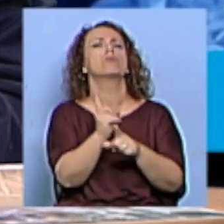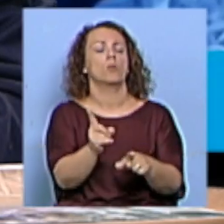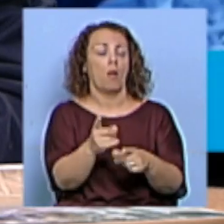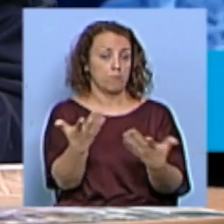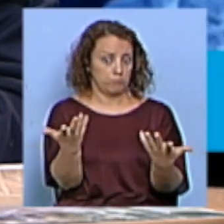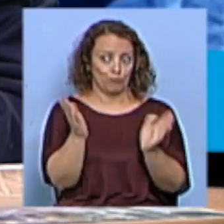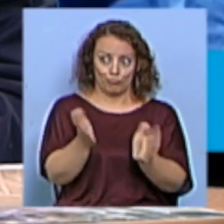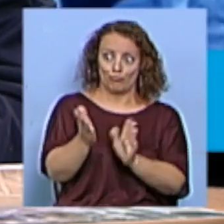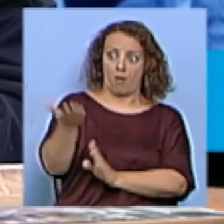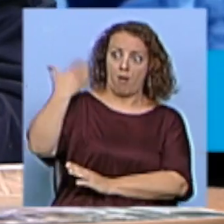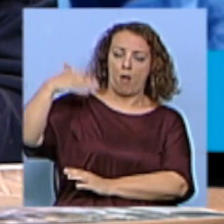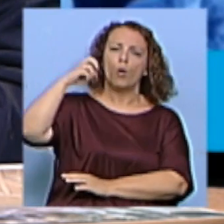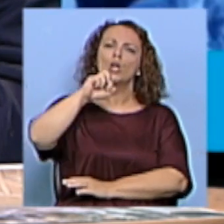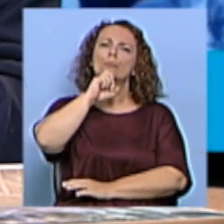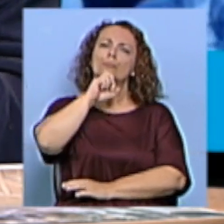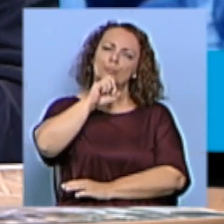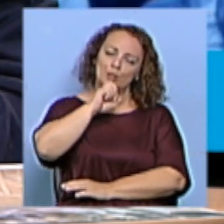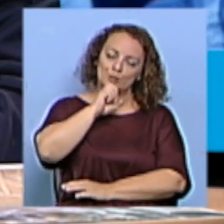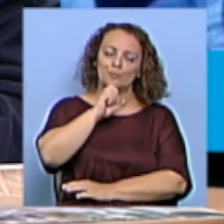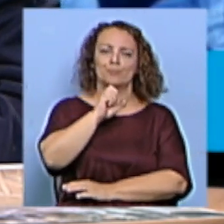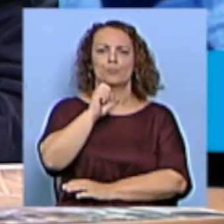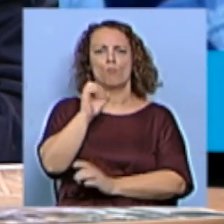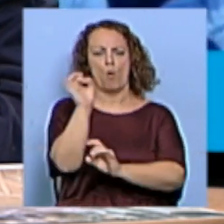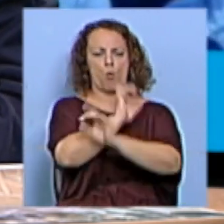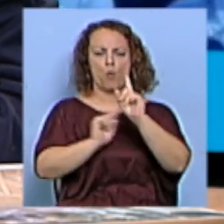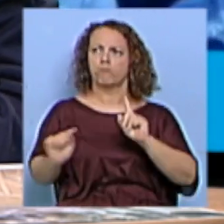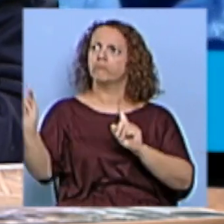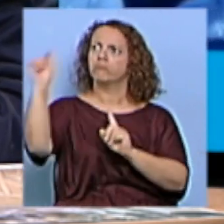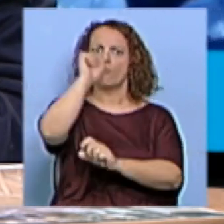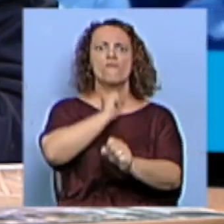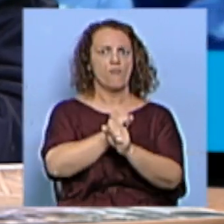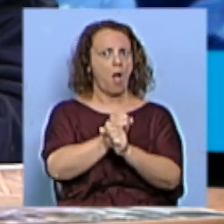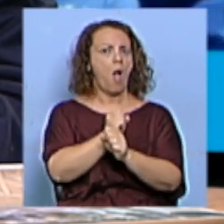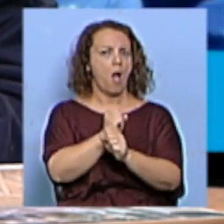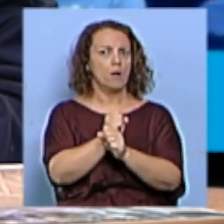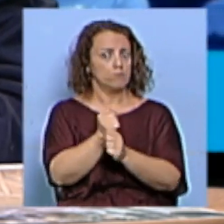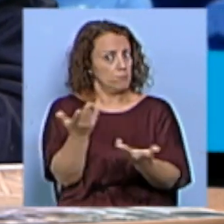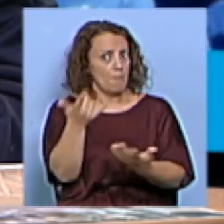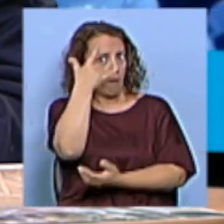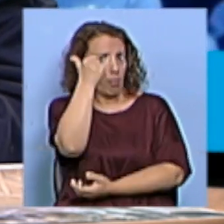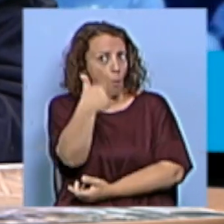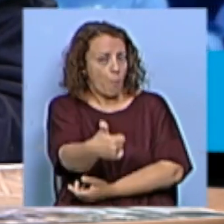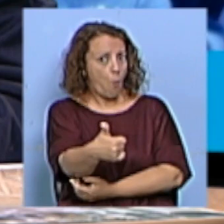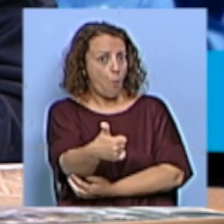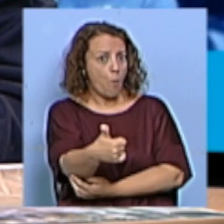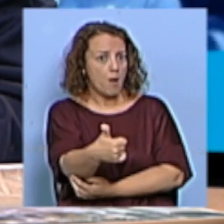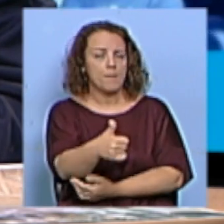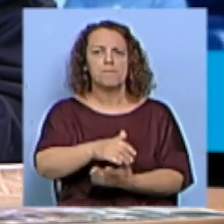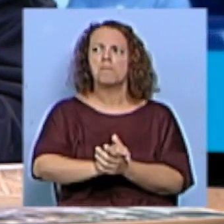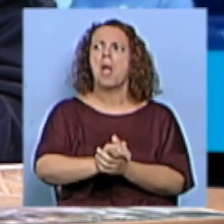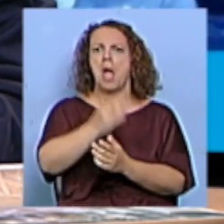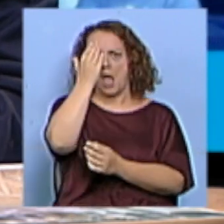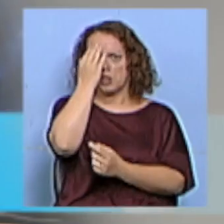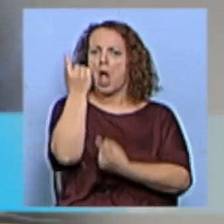por vários bispos, naturalmente, nesta Europa, e, portanto, é uma boa ideia. Não só... Infelizmente, acho que algumas paróquias